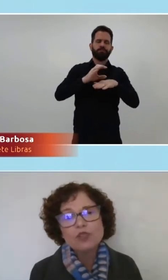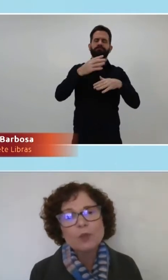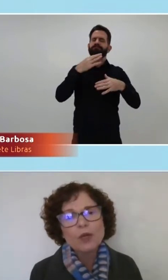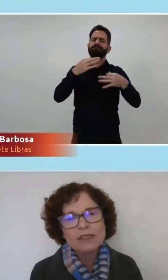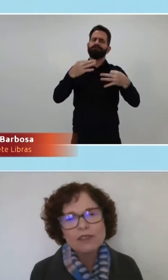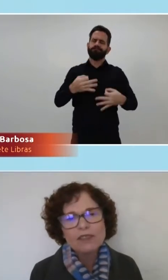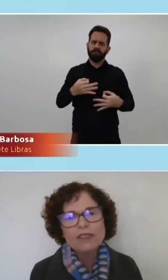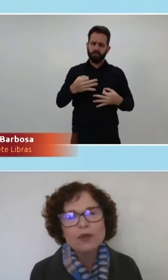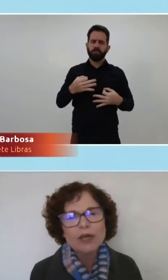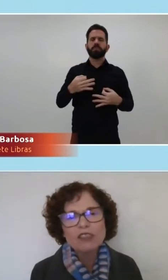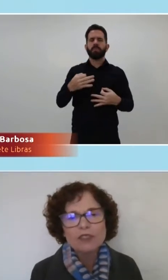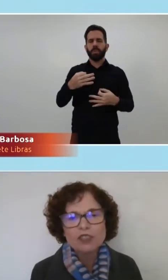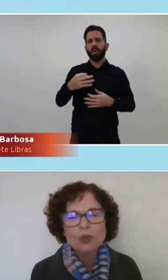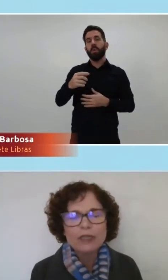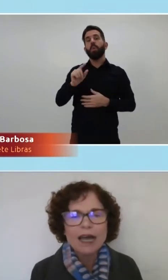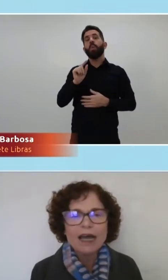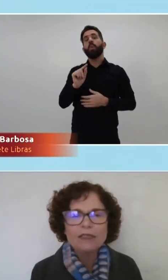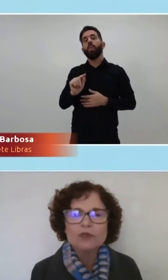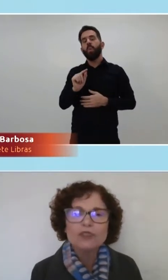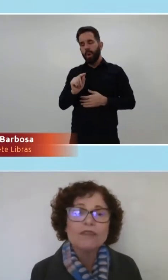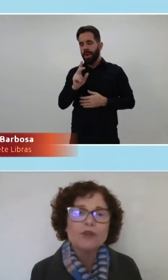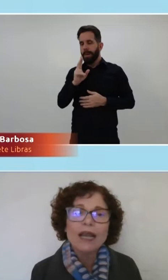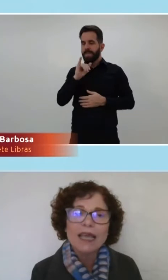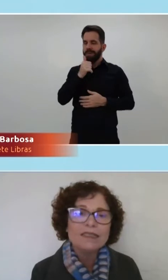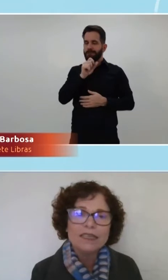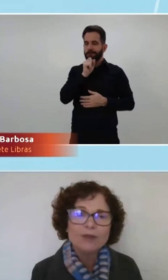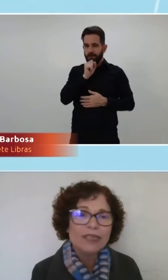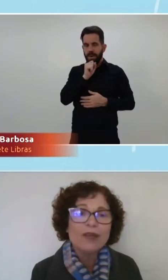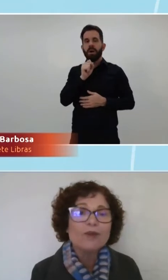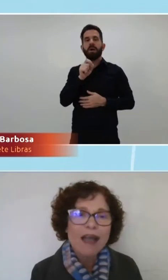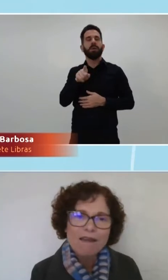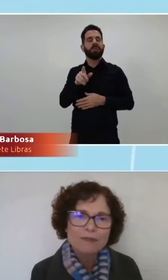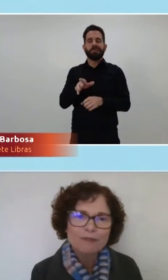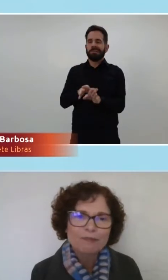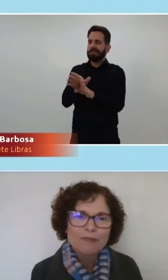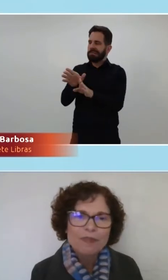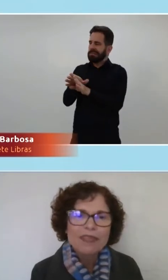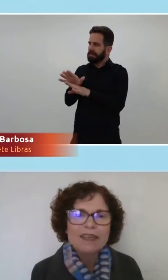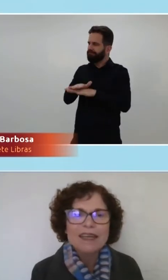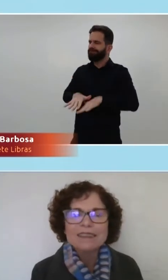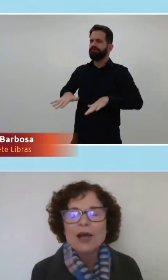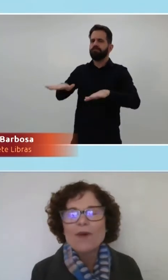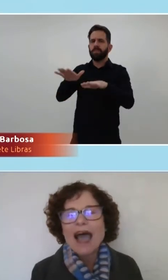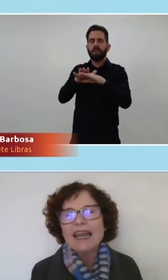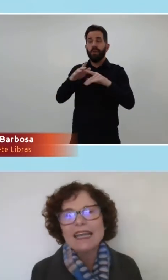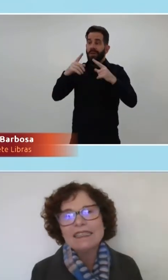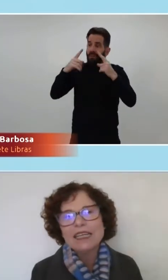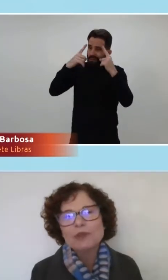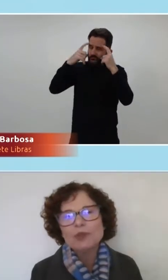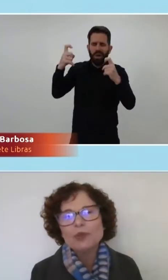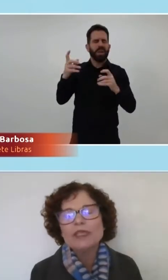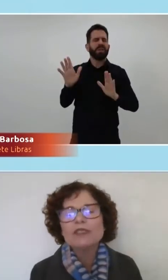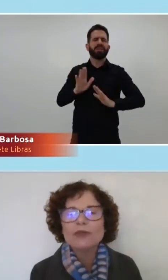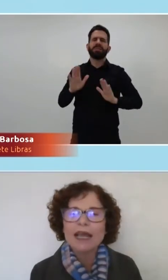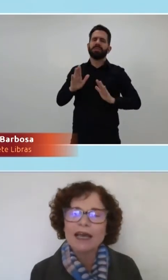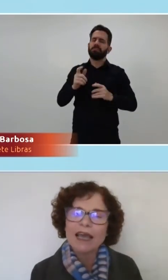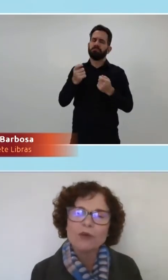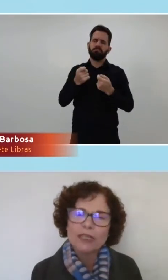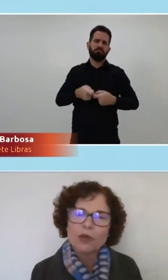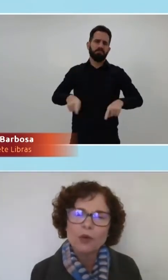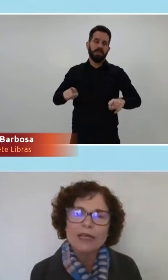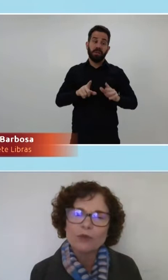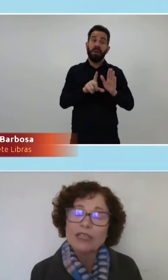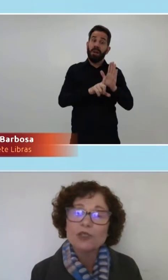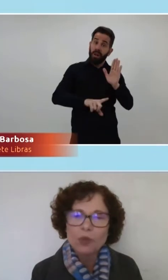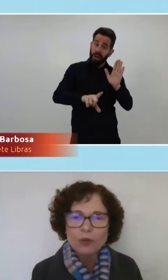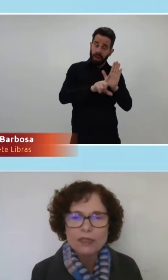são dos processos educativos e de cuidados onde a violência não tenha lugar. né. Então, a lei traz muito isso, ela